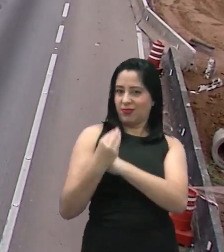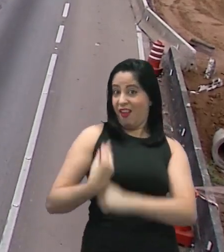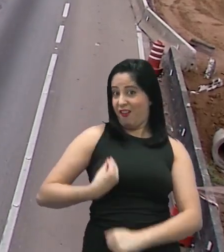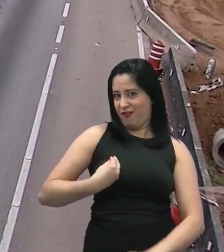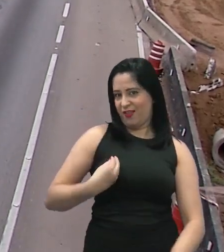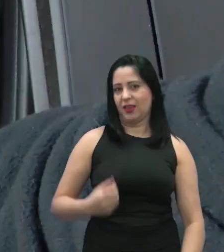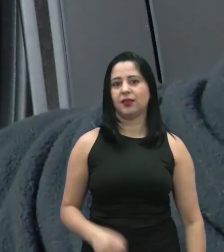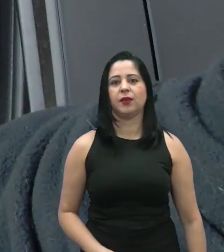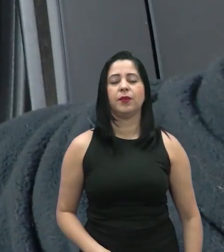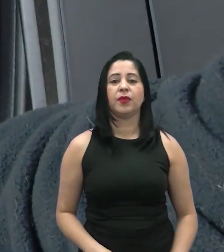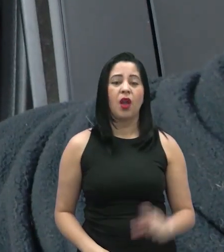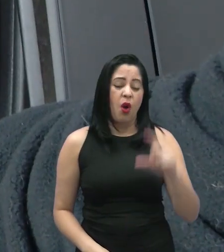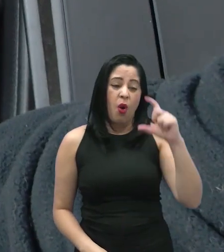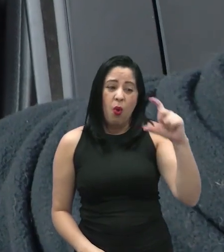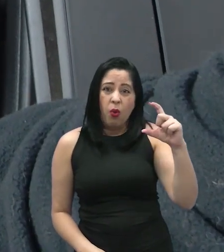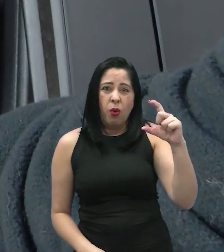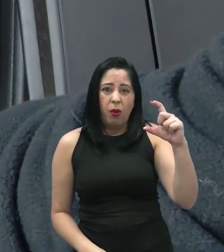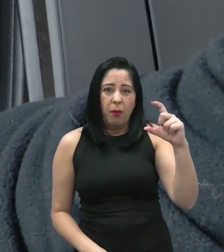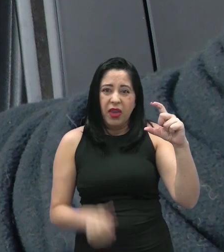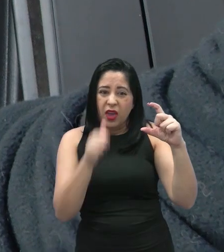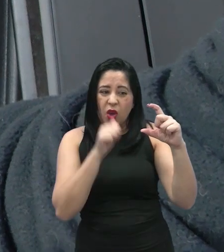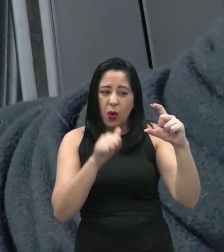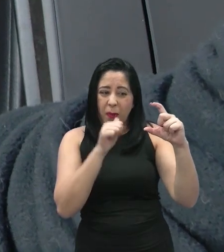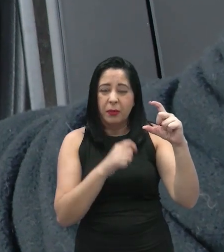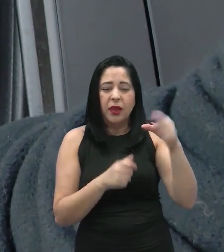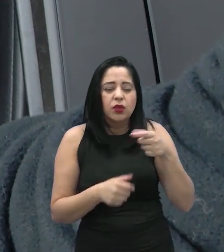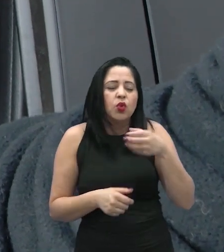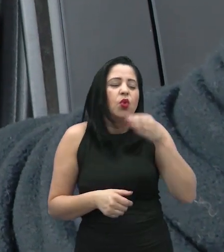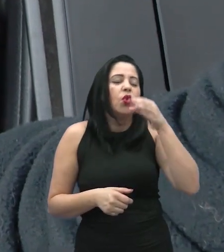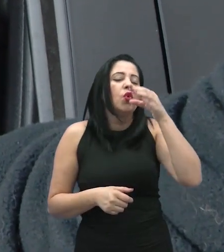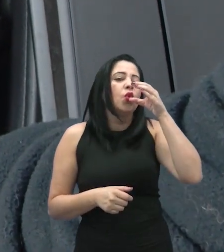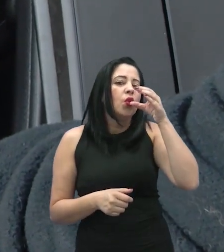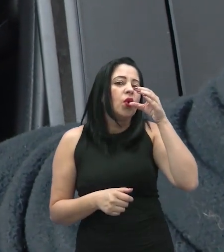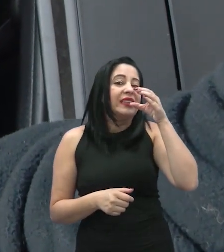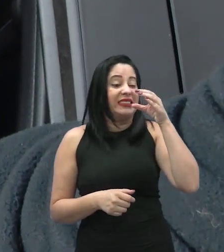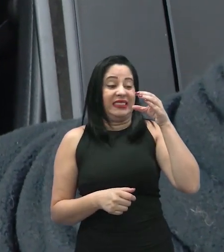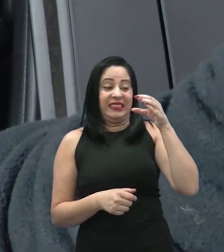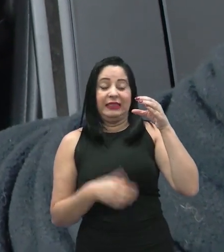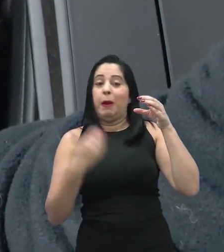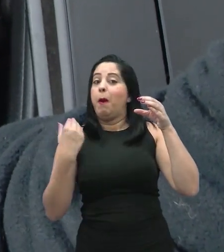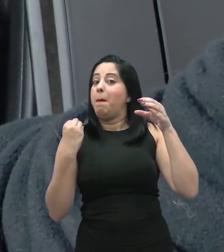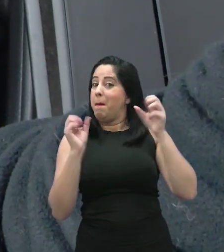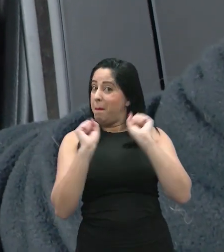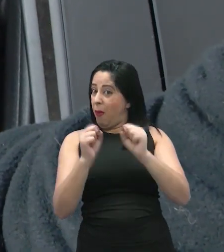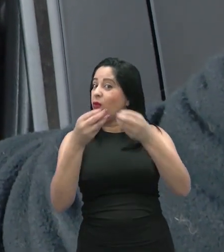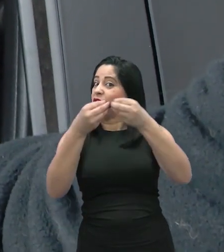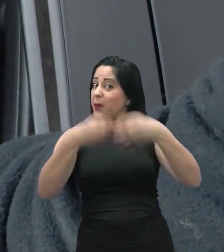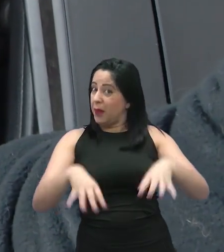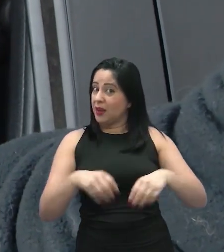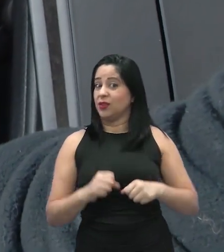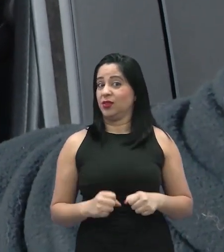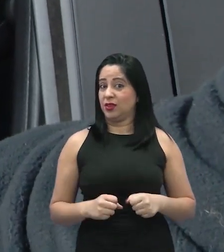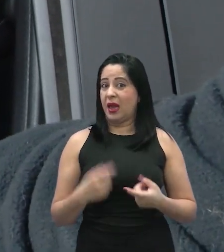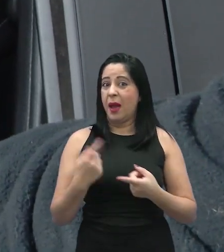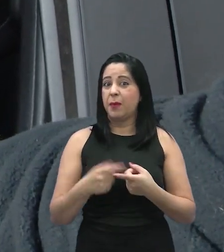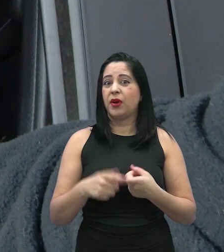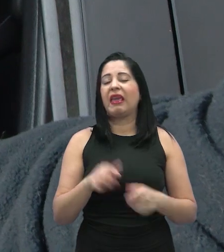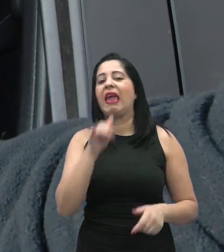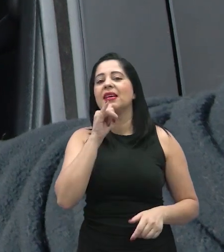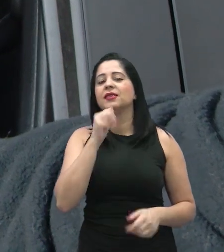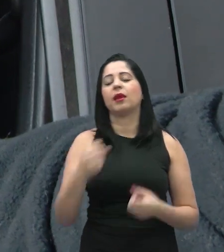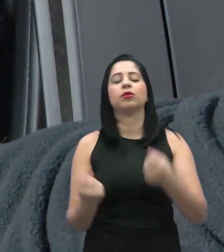a do outro. O copinho já é o suficiente para você complicar a vida sua e dos outros. Não, né? Porque você está na estrada